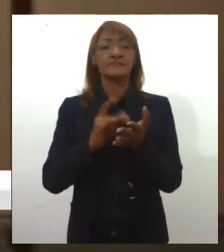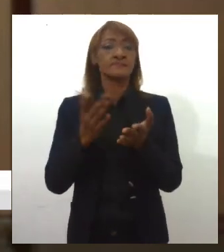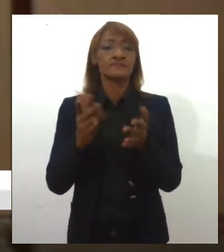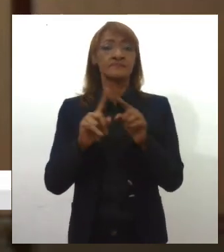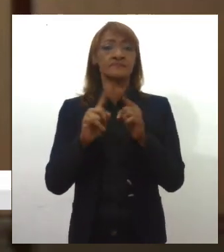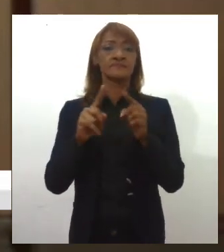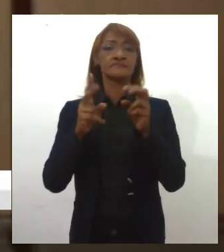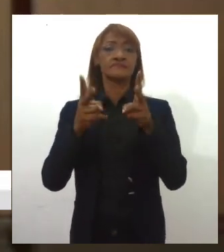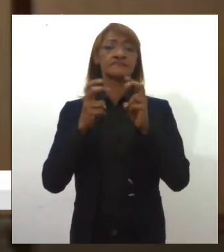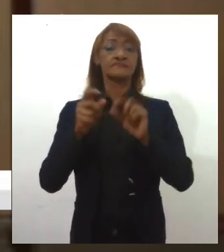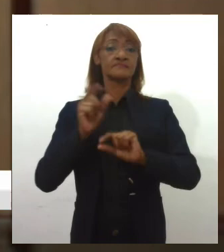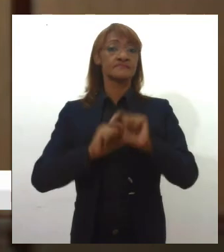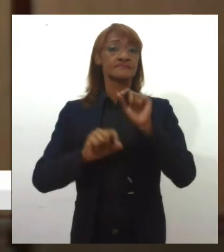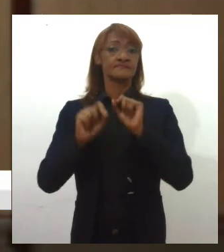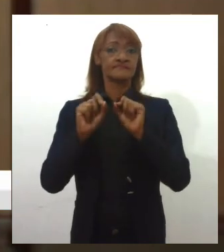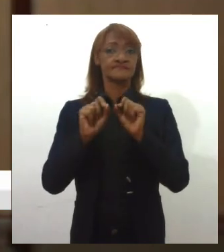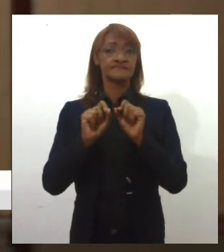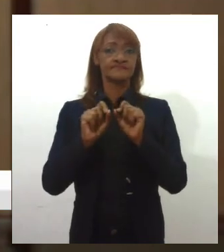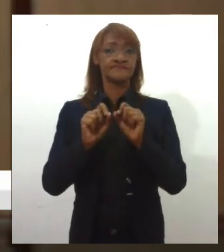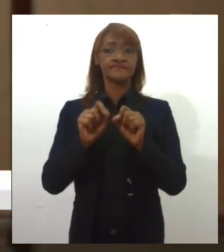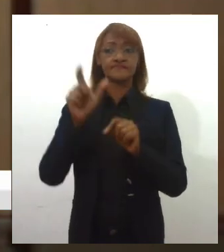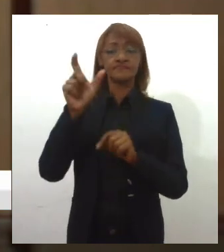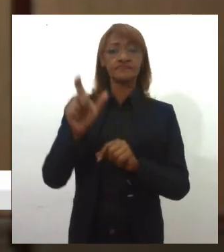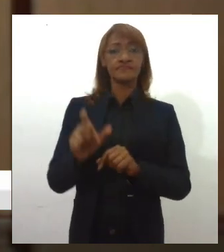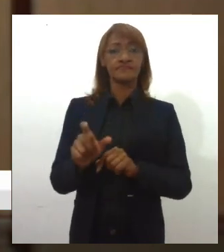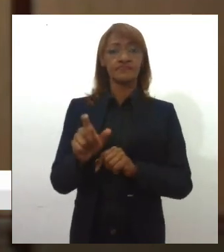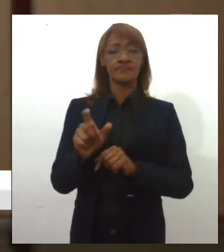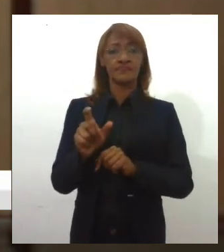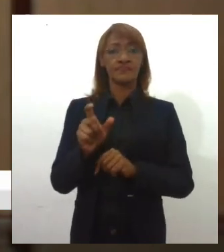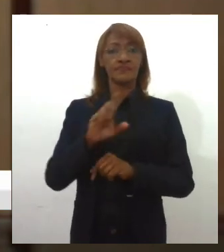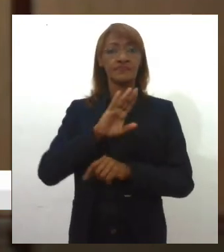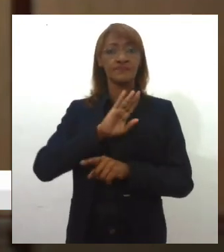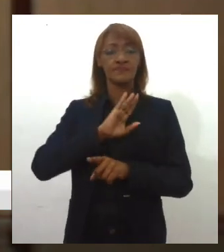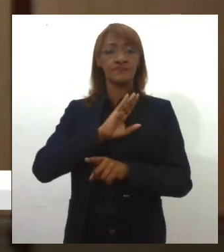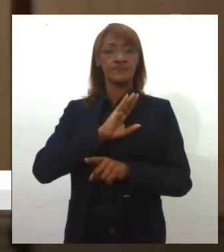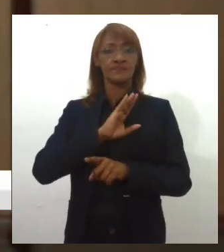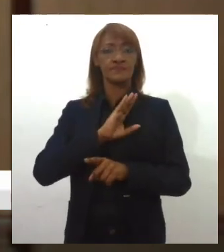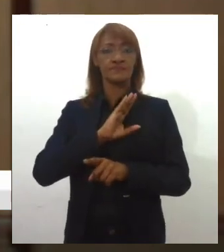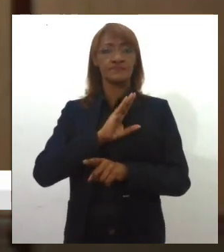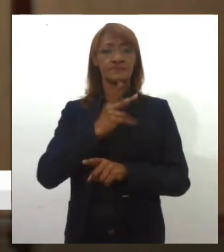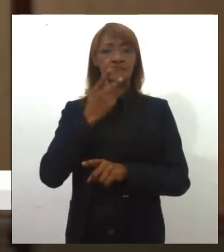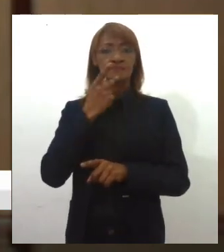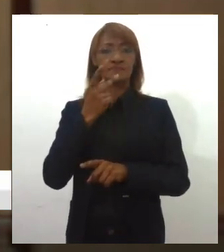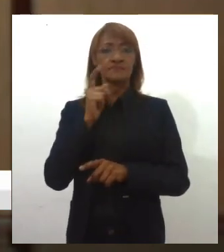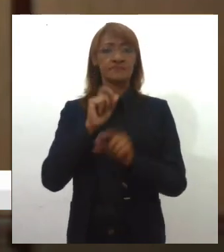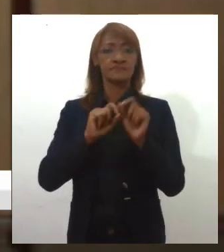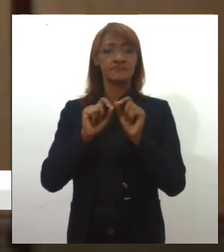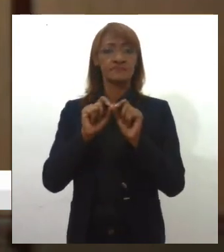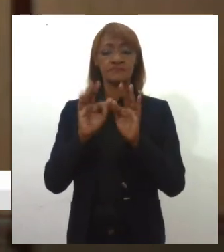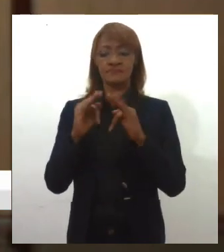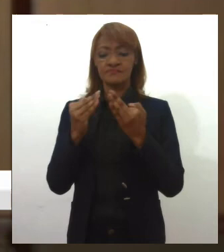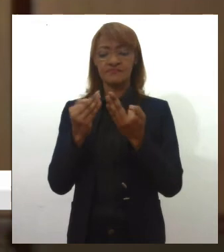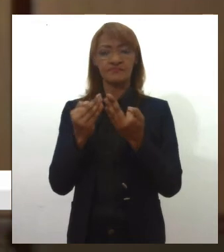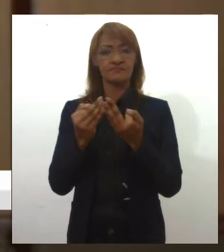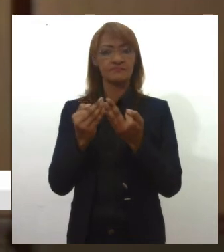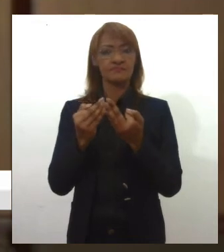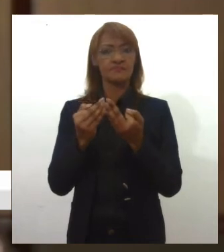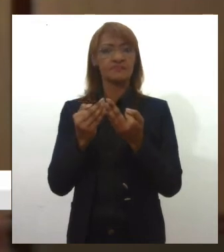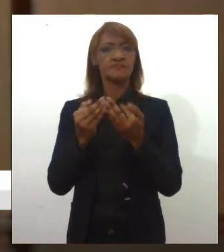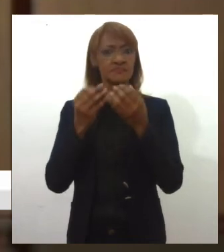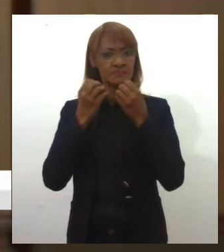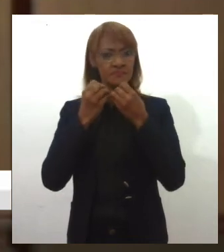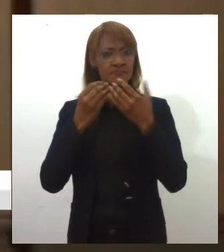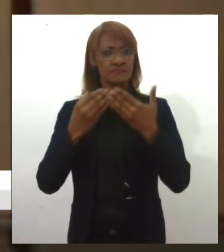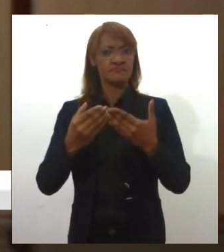gente percebe também, pela fala da nossa colega, que ela tem uma família estruturada, né? Ela tem